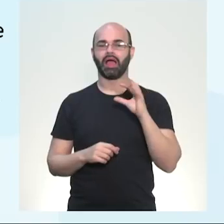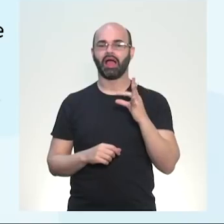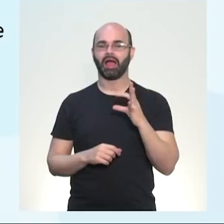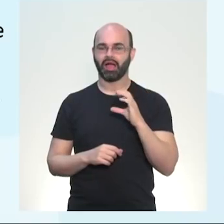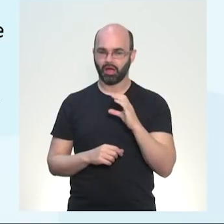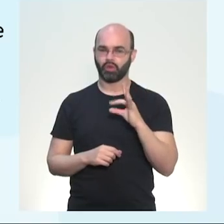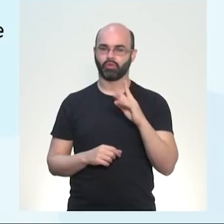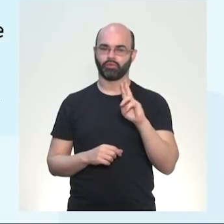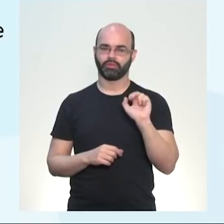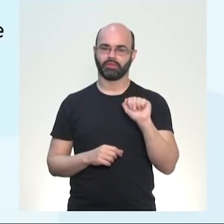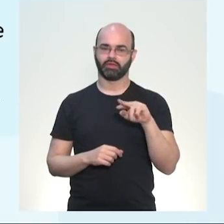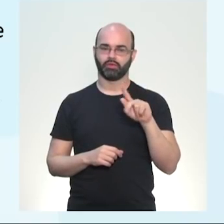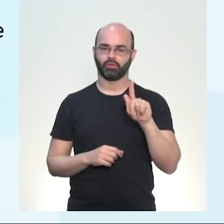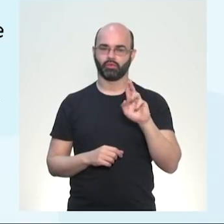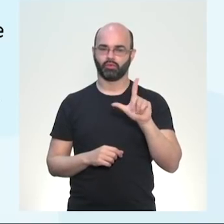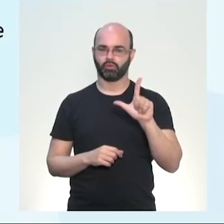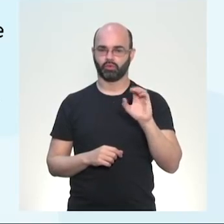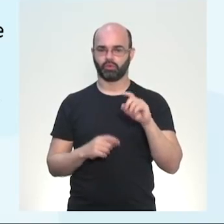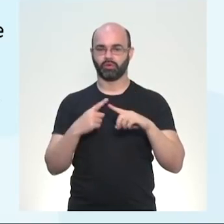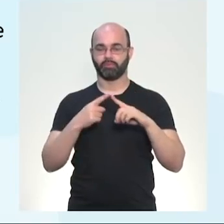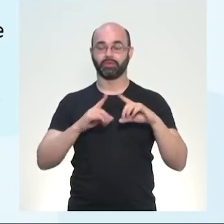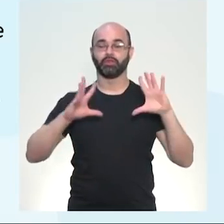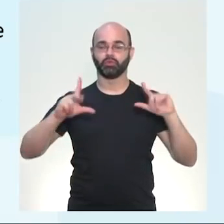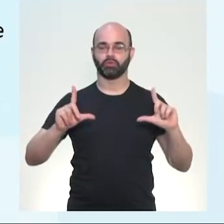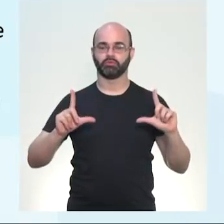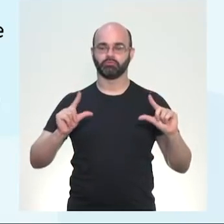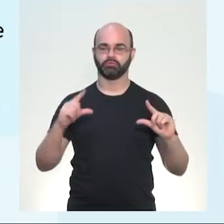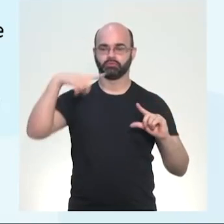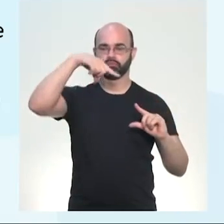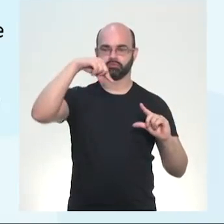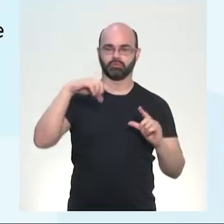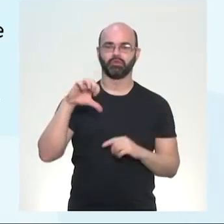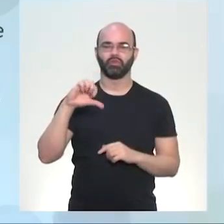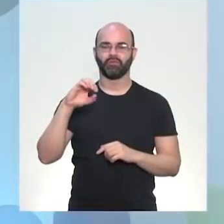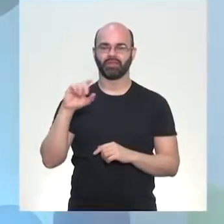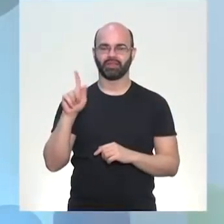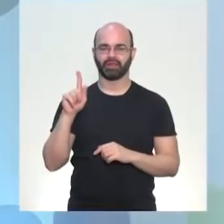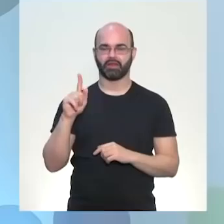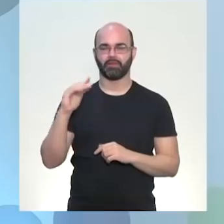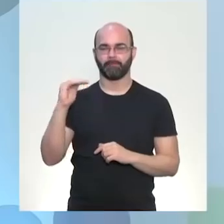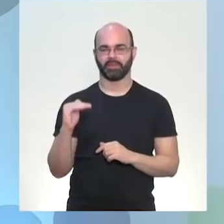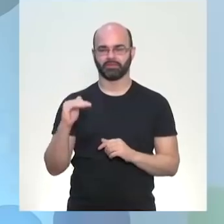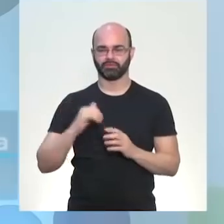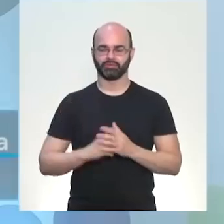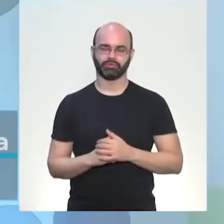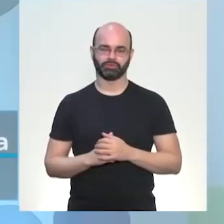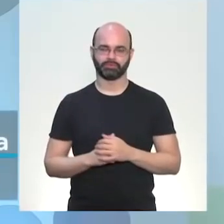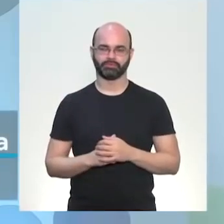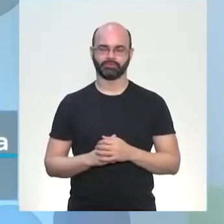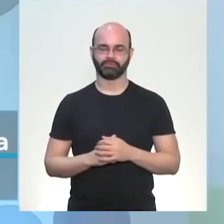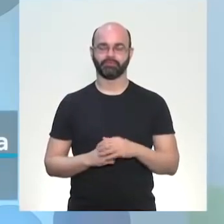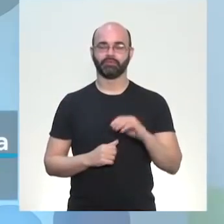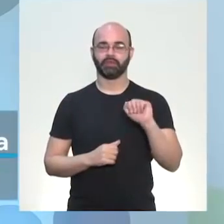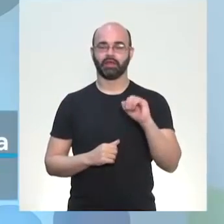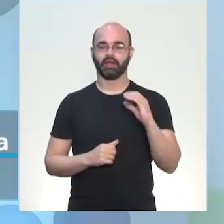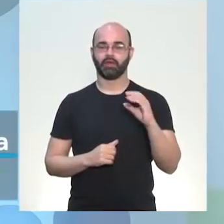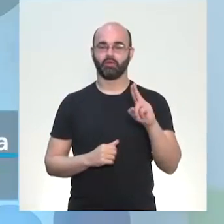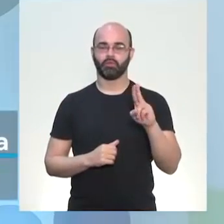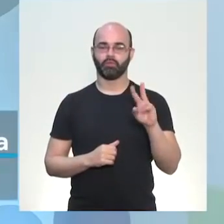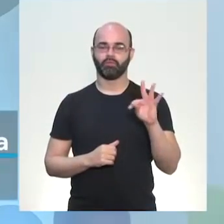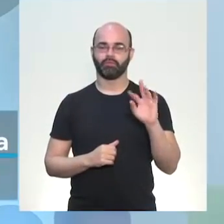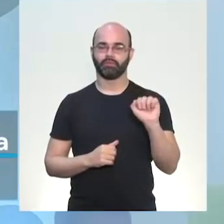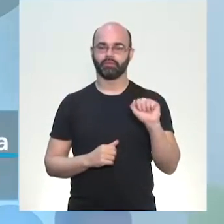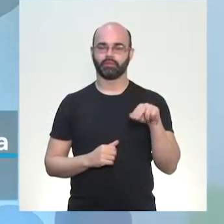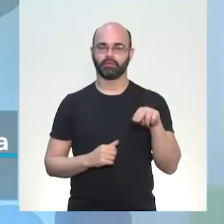aí, no caso, de ângulos agudos. Então, todos eles são agudos. Desses três aí, né, no caso o acutângulo, também tem